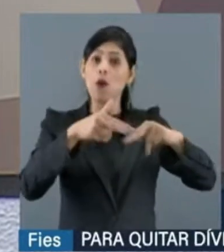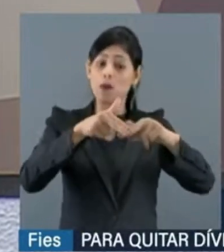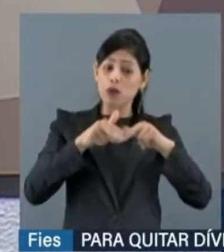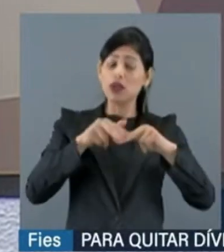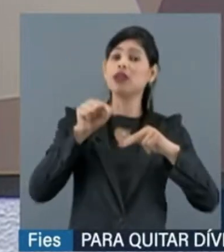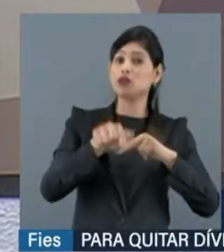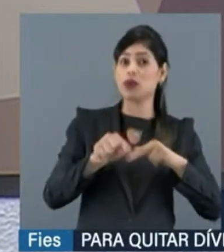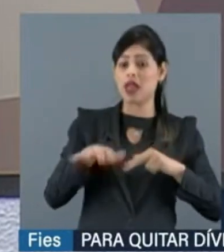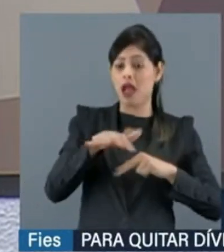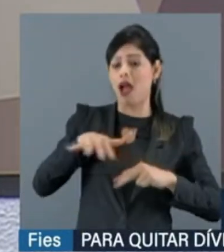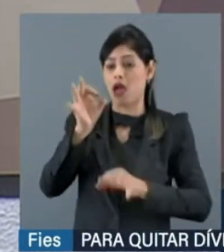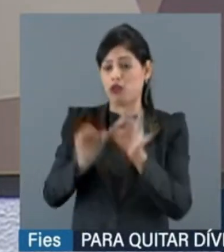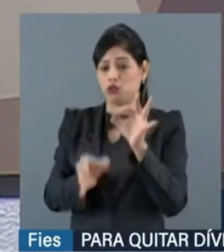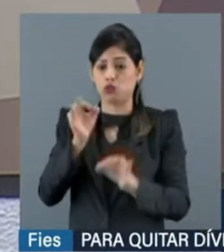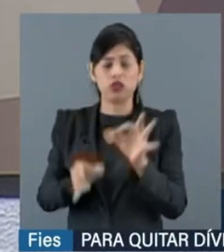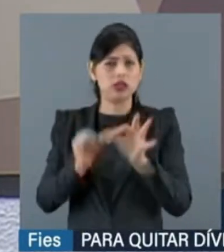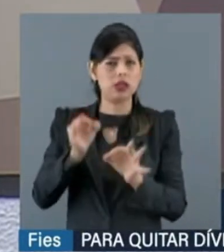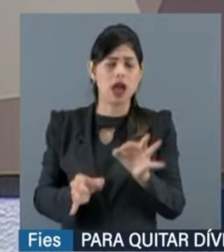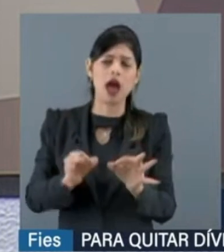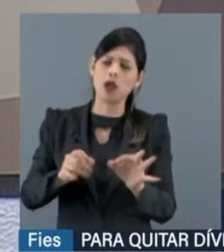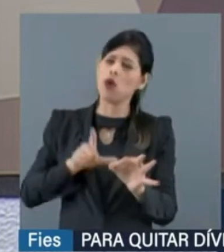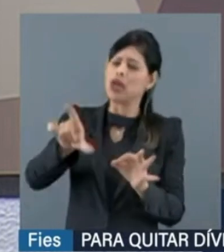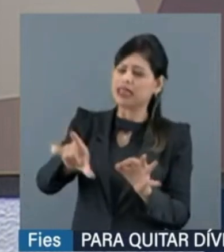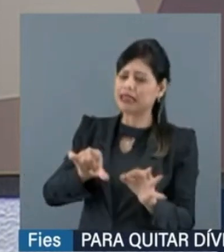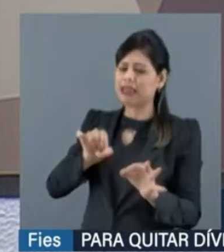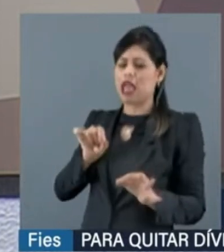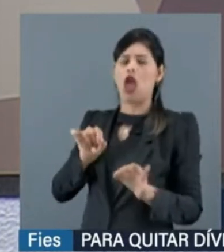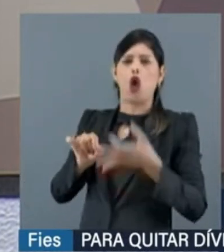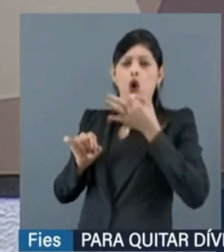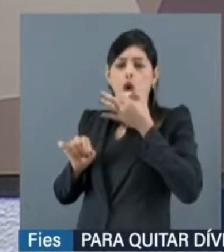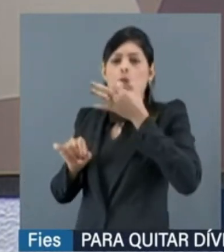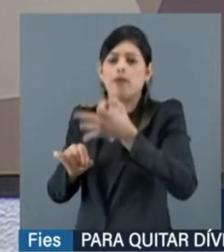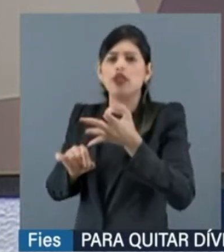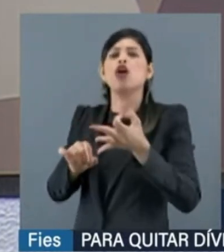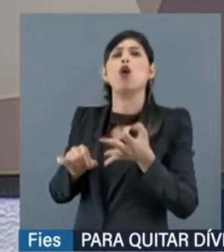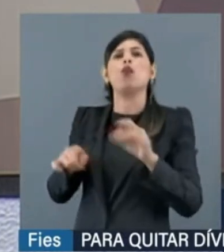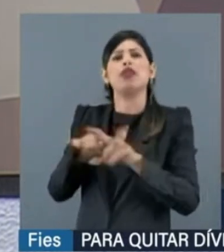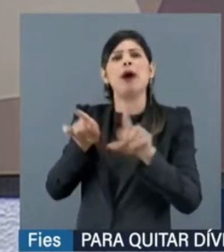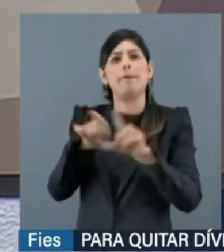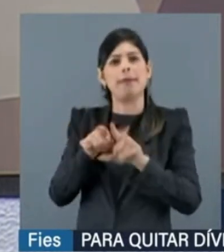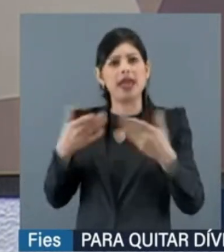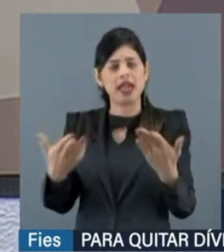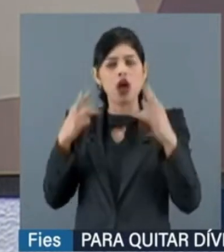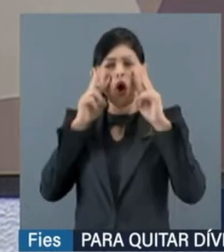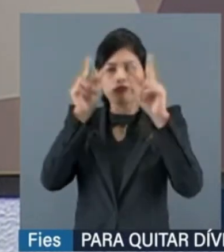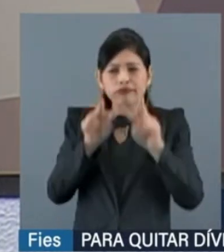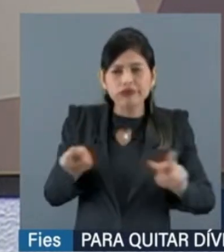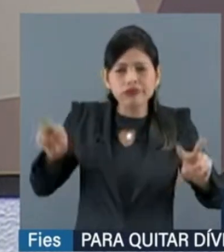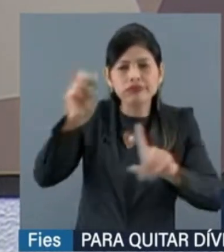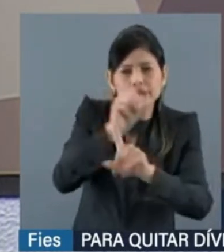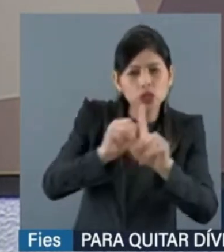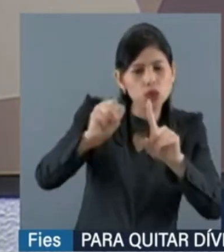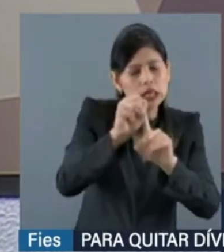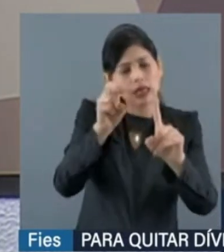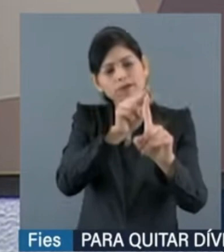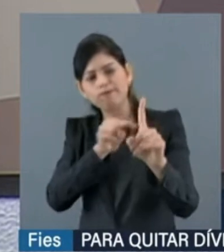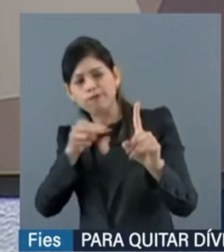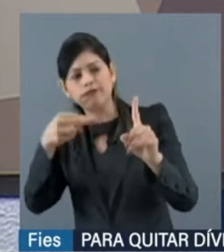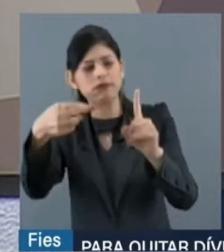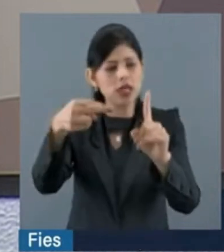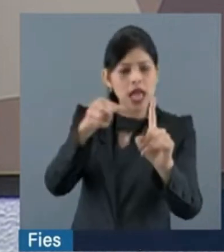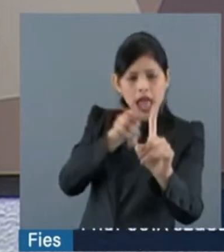Judiciário pode extrair a sua isenção aos olhos da sociedade.